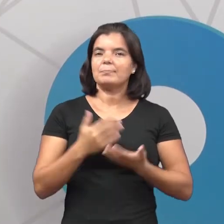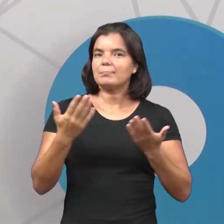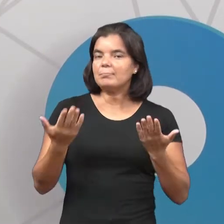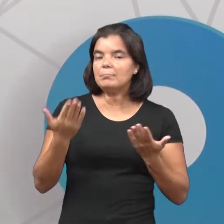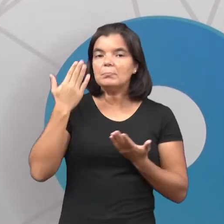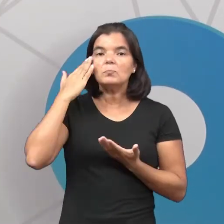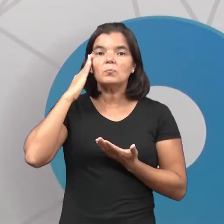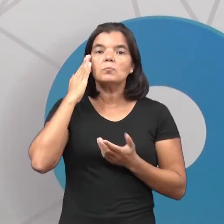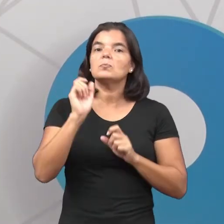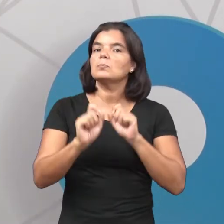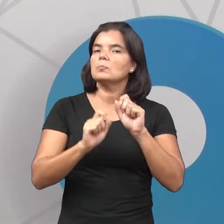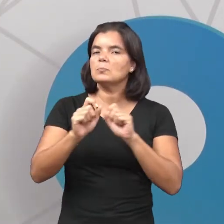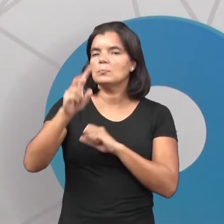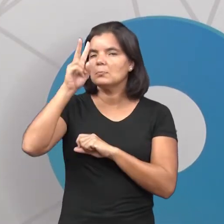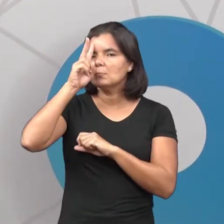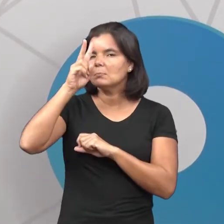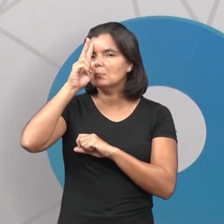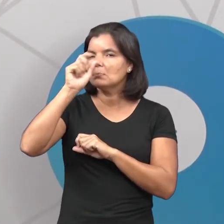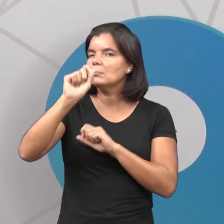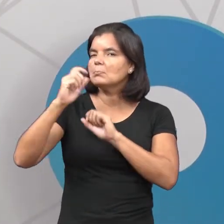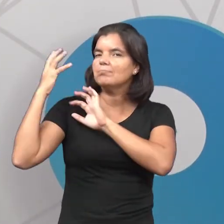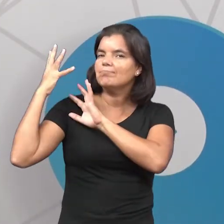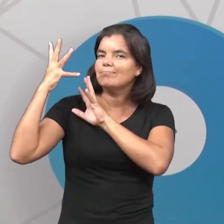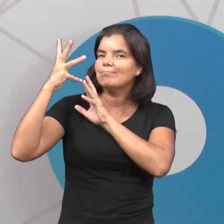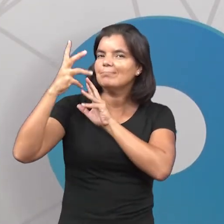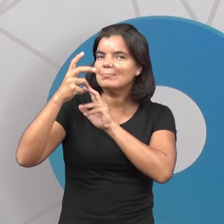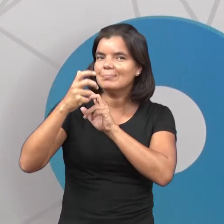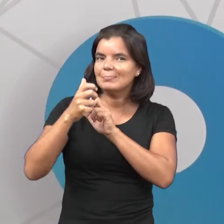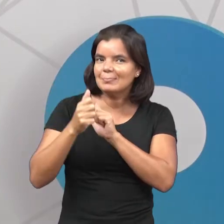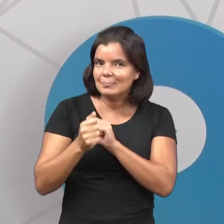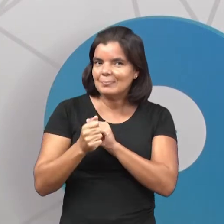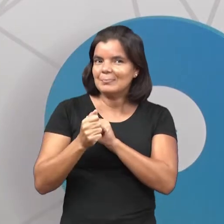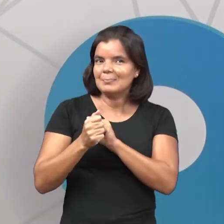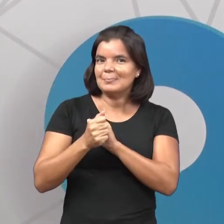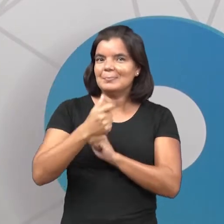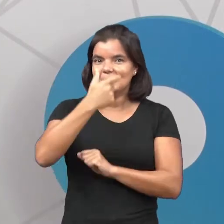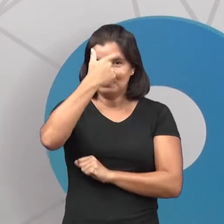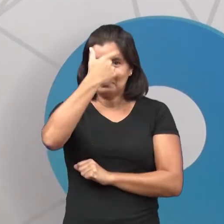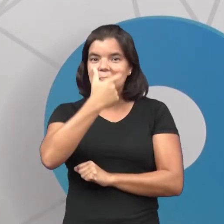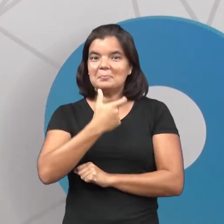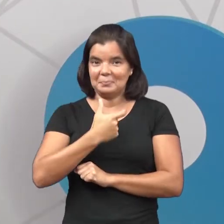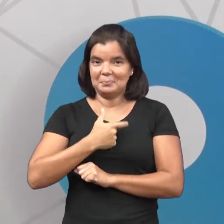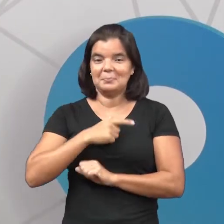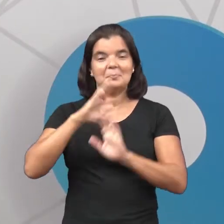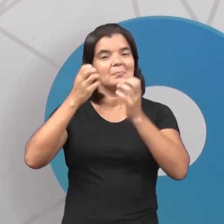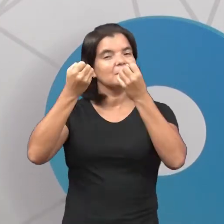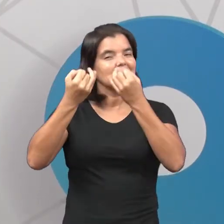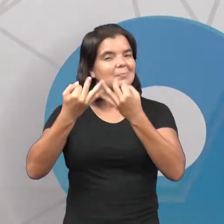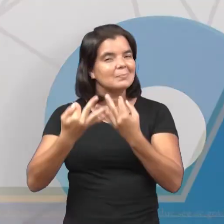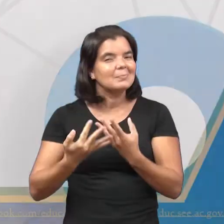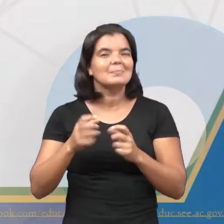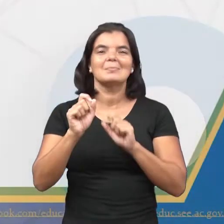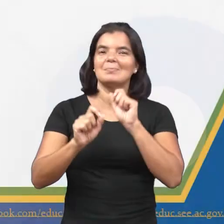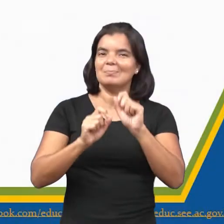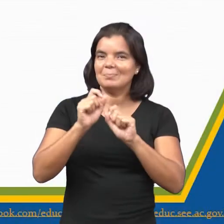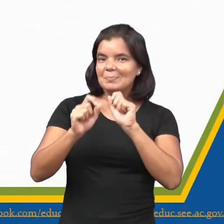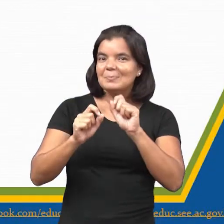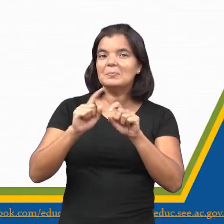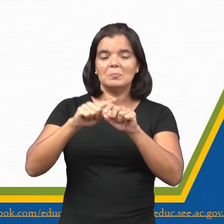Vamos entender, relembrando o nosso relato pessoal, aquele gênero que nós já estamos estudando. Ele tem uma